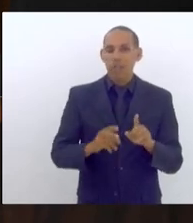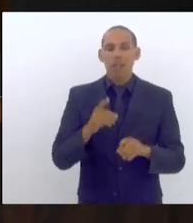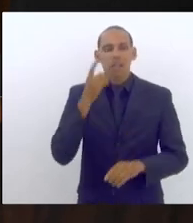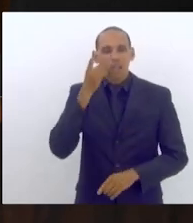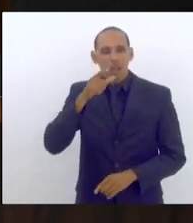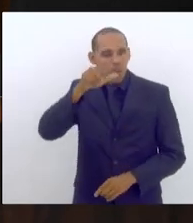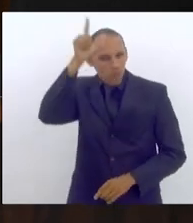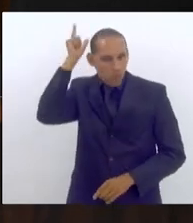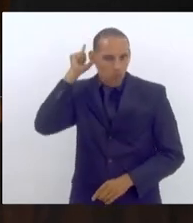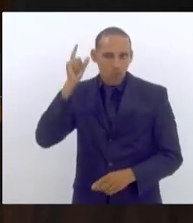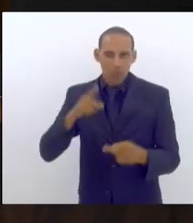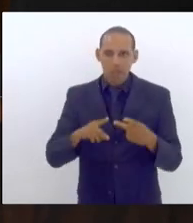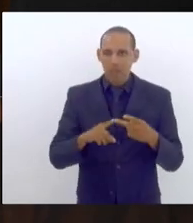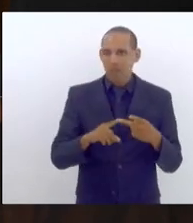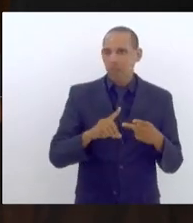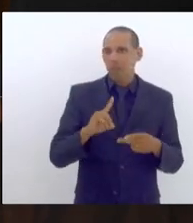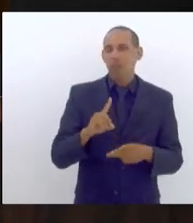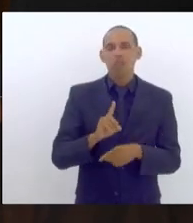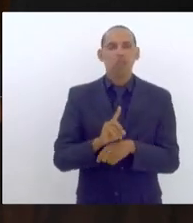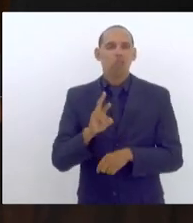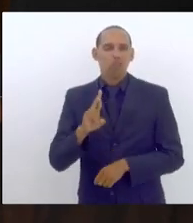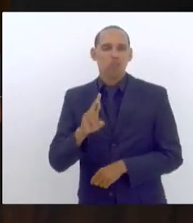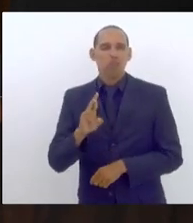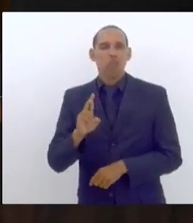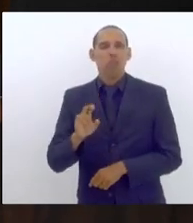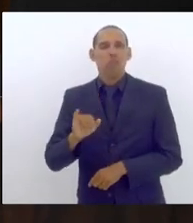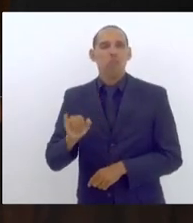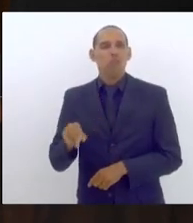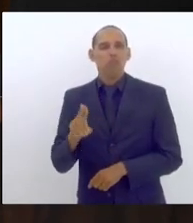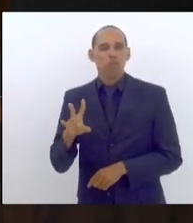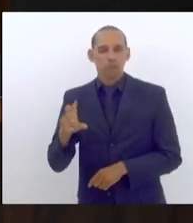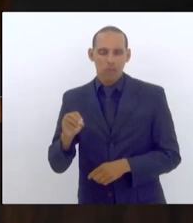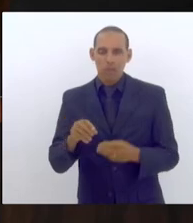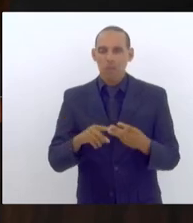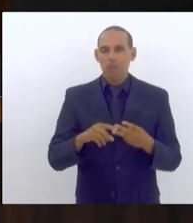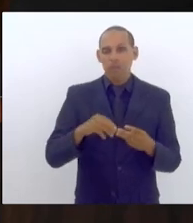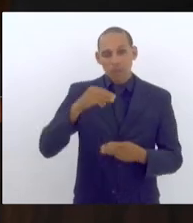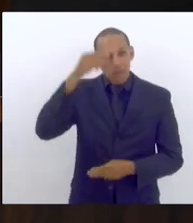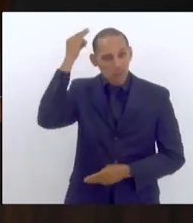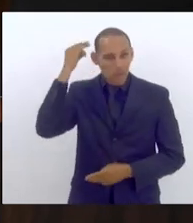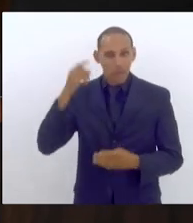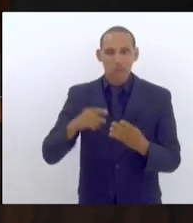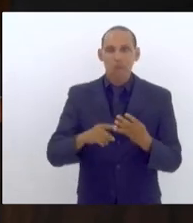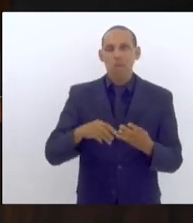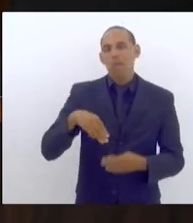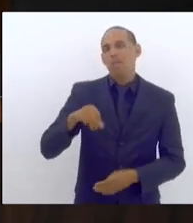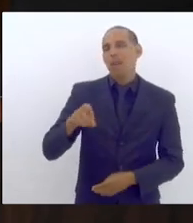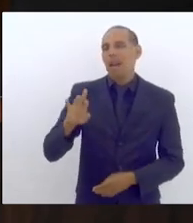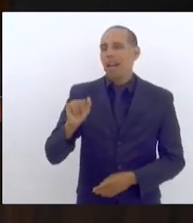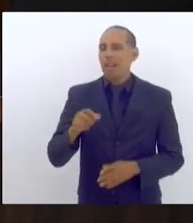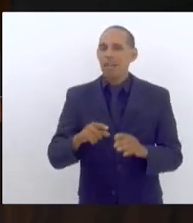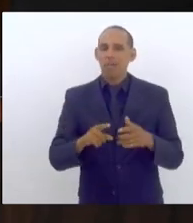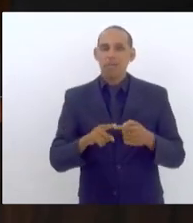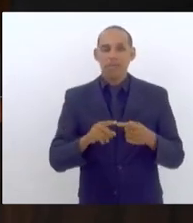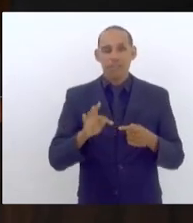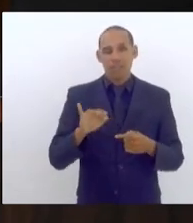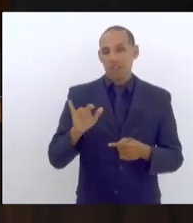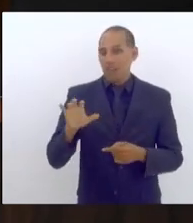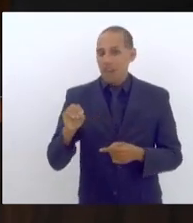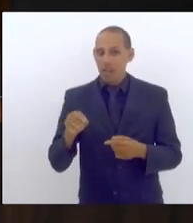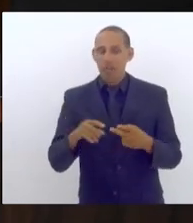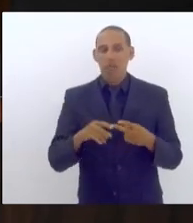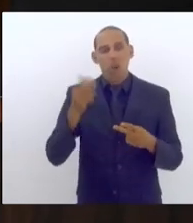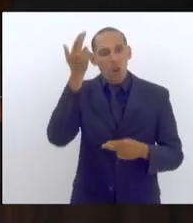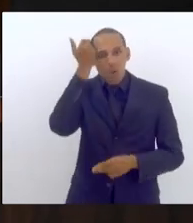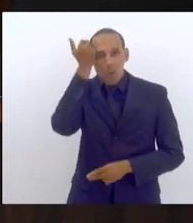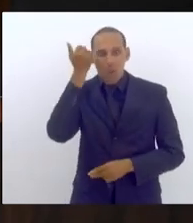doutor Julianelli, Márcia Giovanni, Paulo Melo, Márcio Pacheco, Marta Rocha, Tiago Pampolha e Eliomar